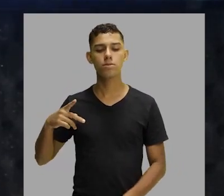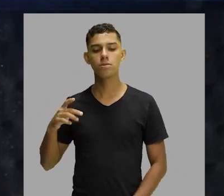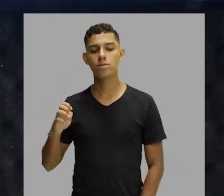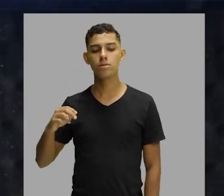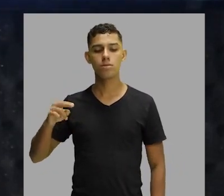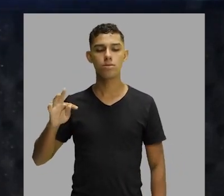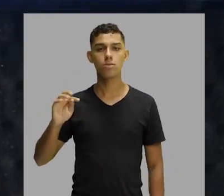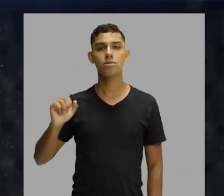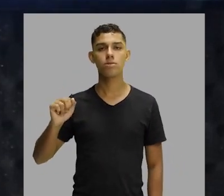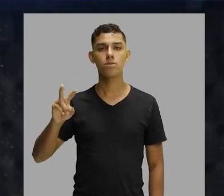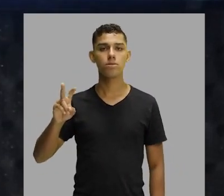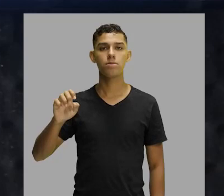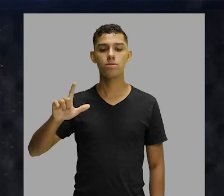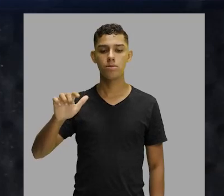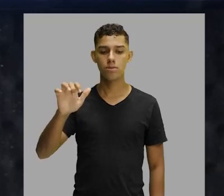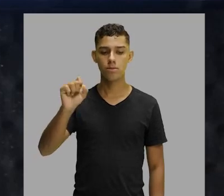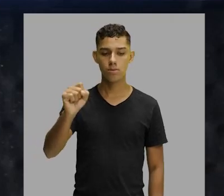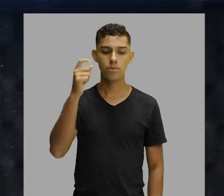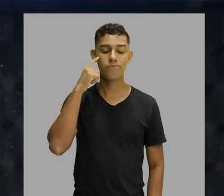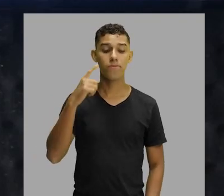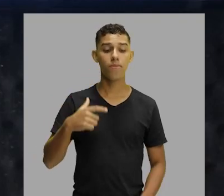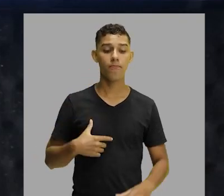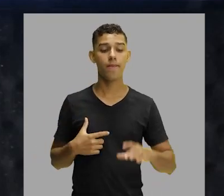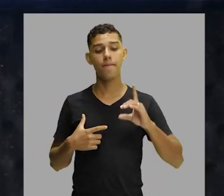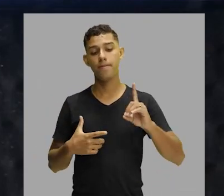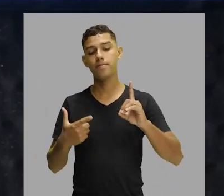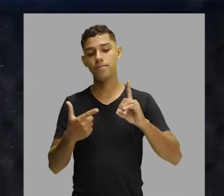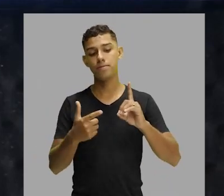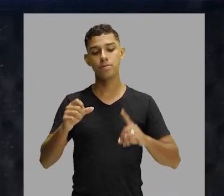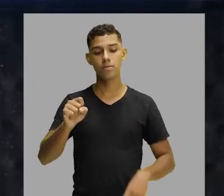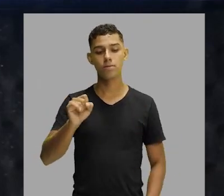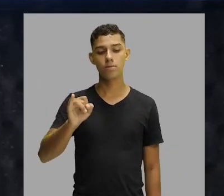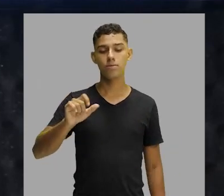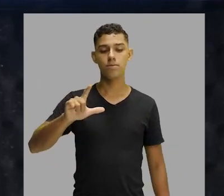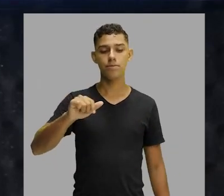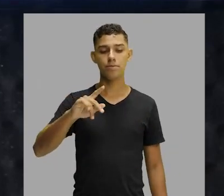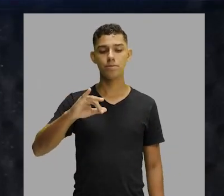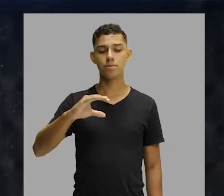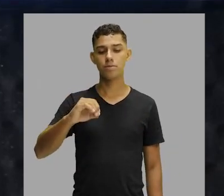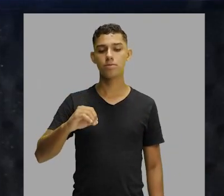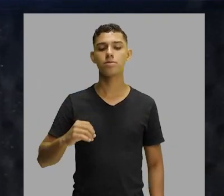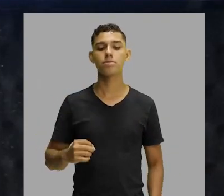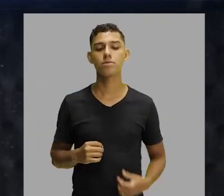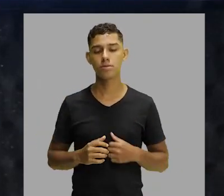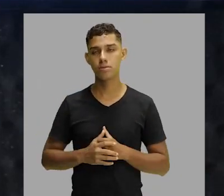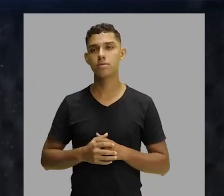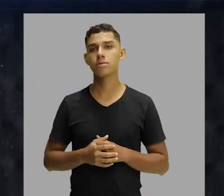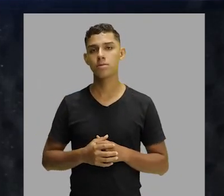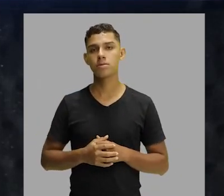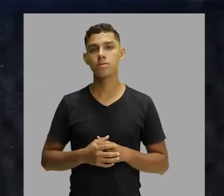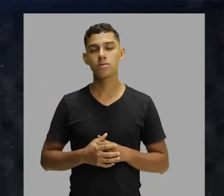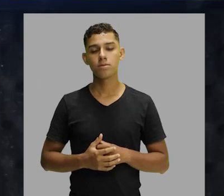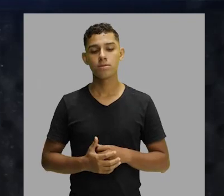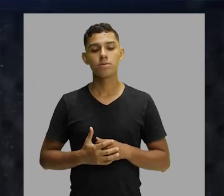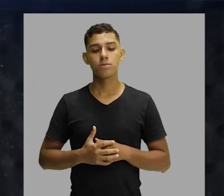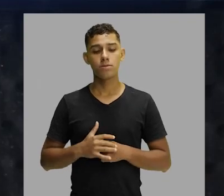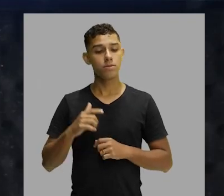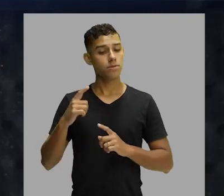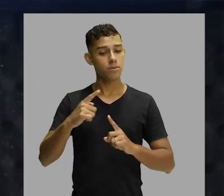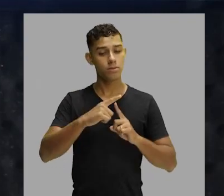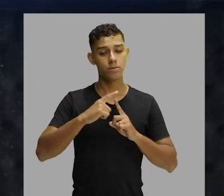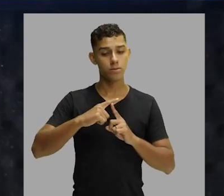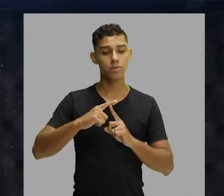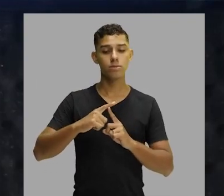P, certo, é aquele que vai apresentar ali menos de 4 elétrons na